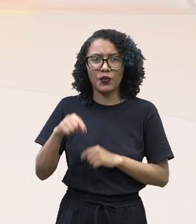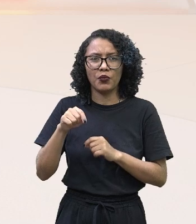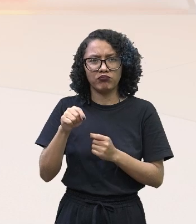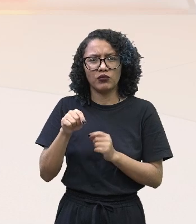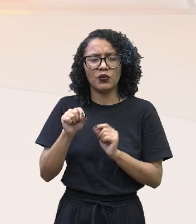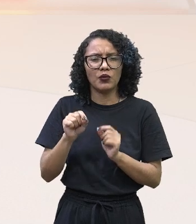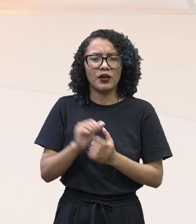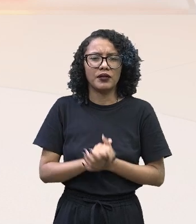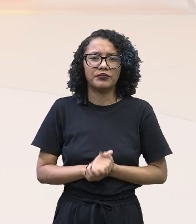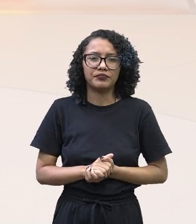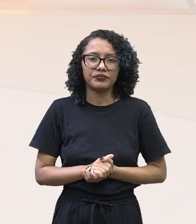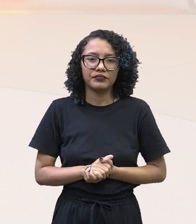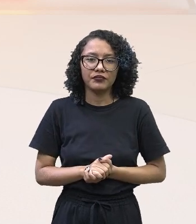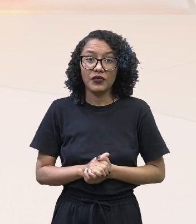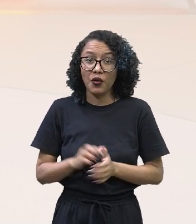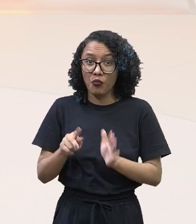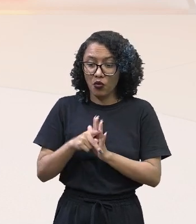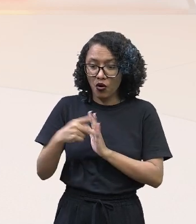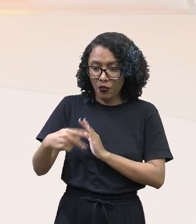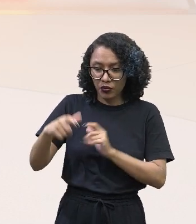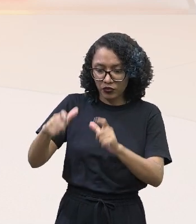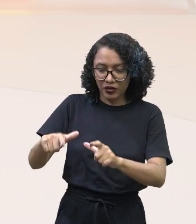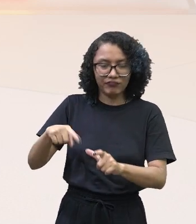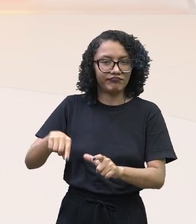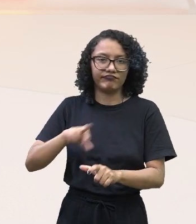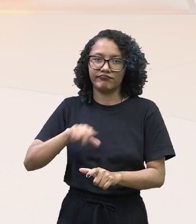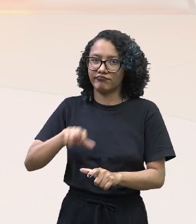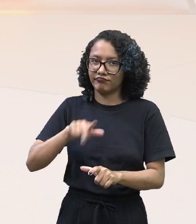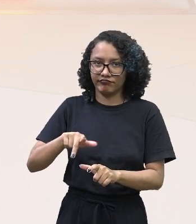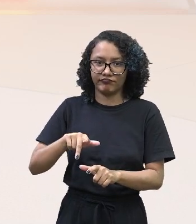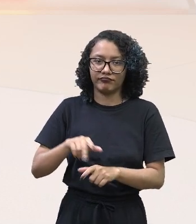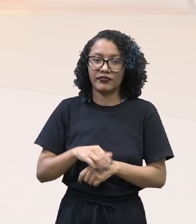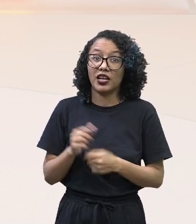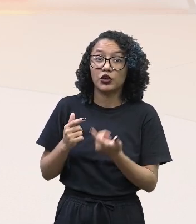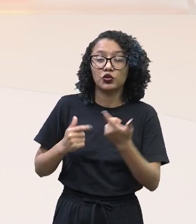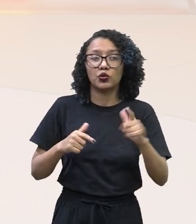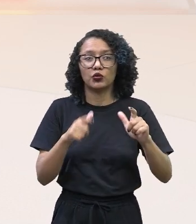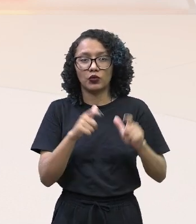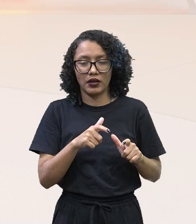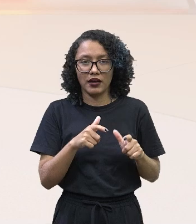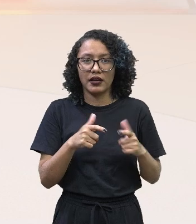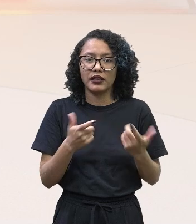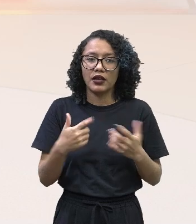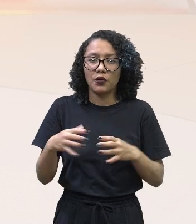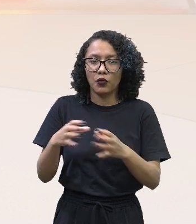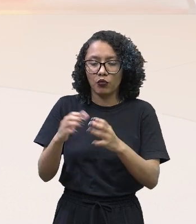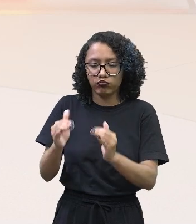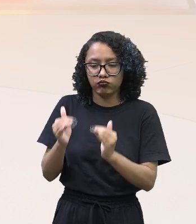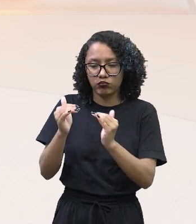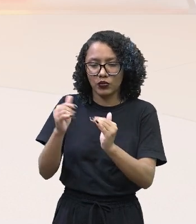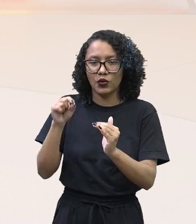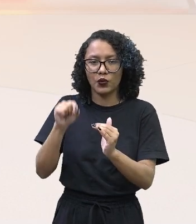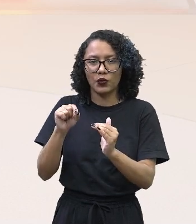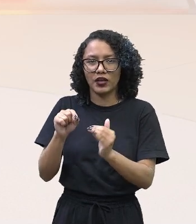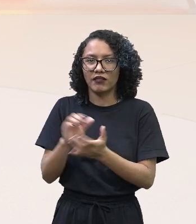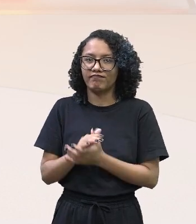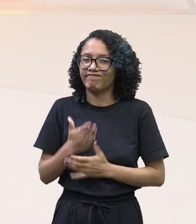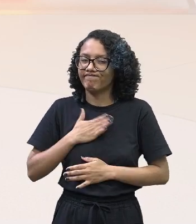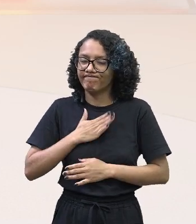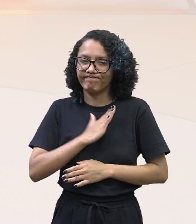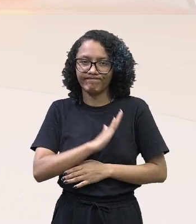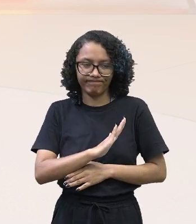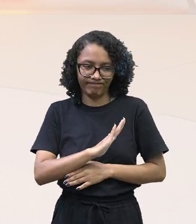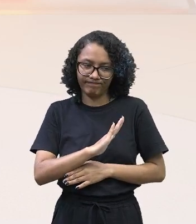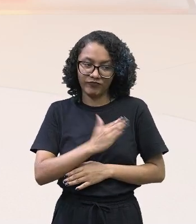não eram daquela localidade, o que fazia com que as elites locais elas acabassem se desagradando muito